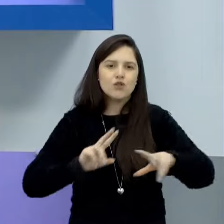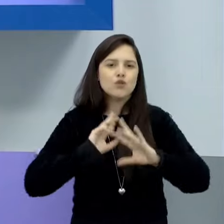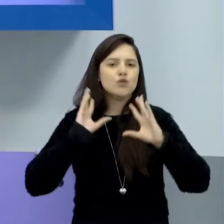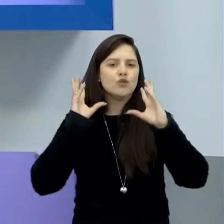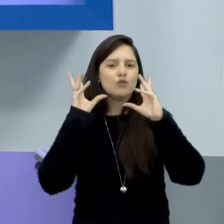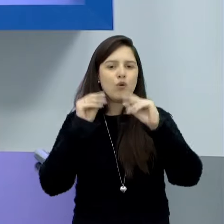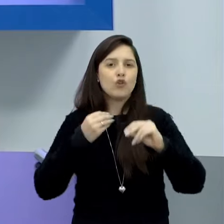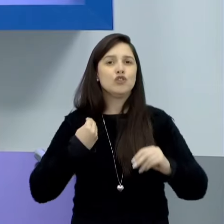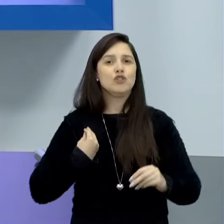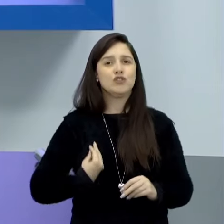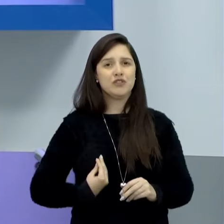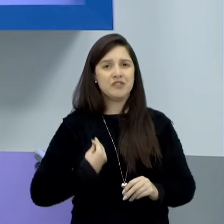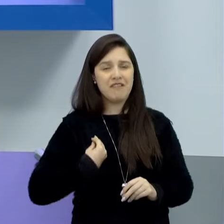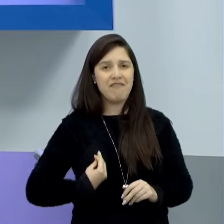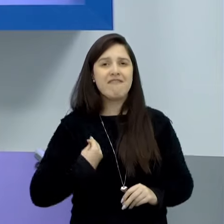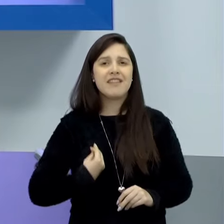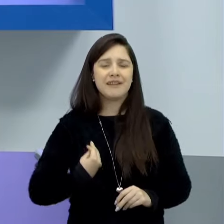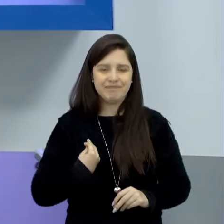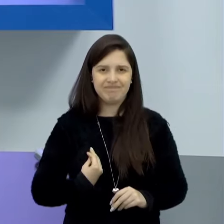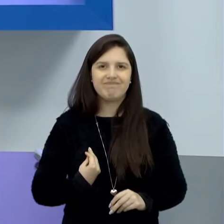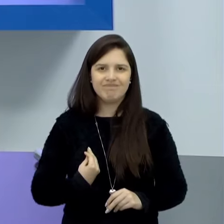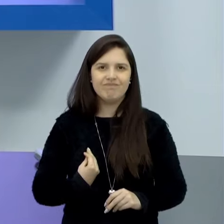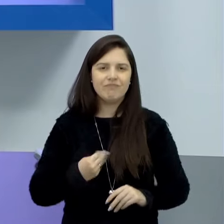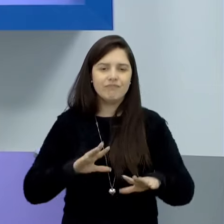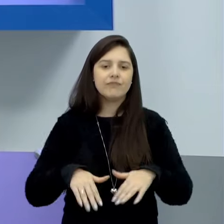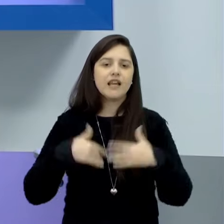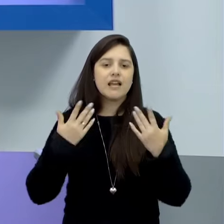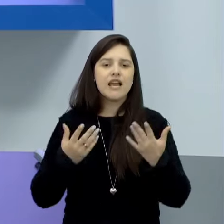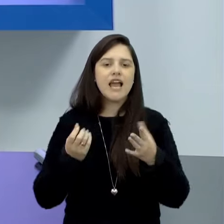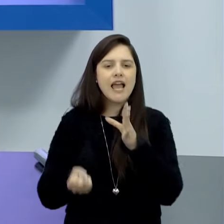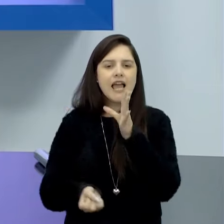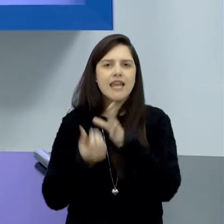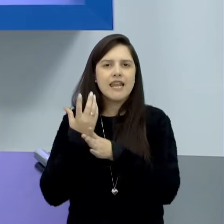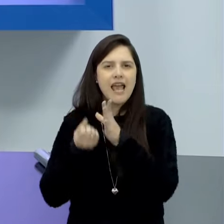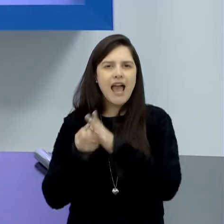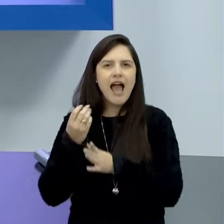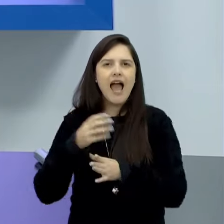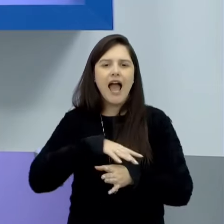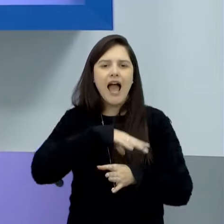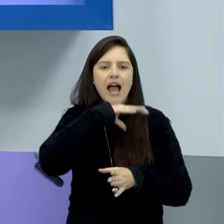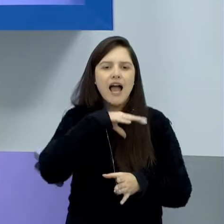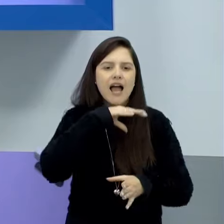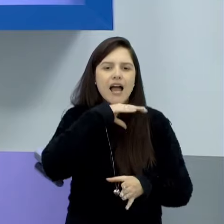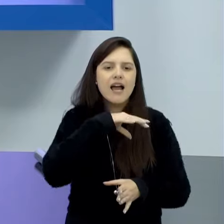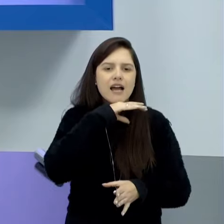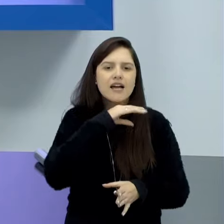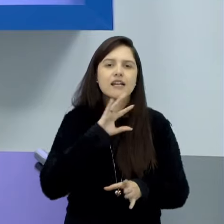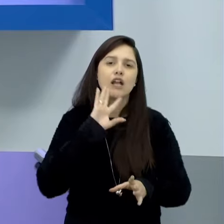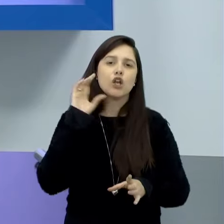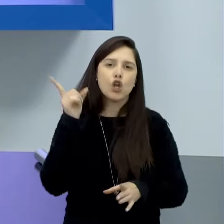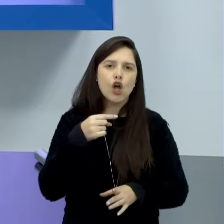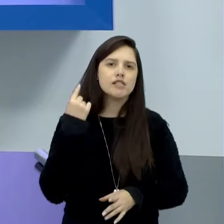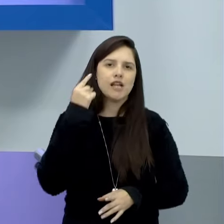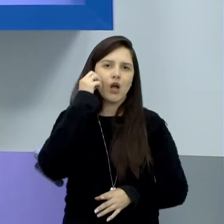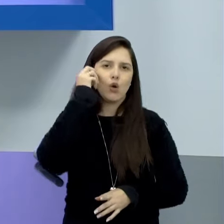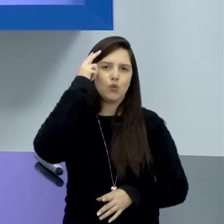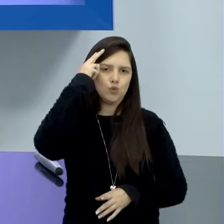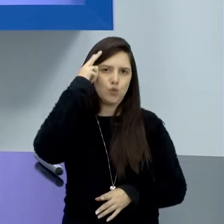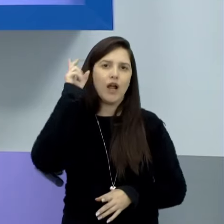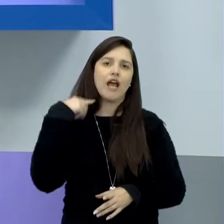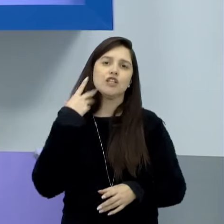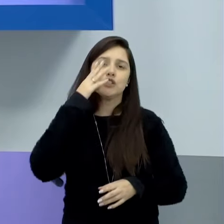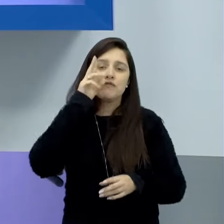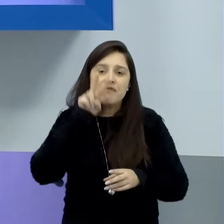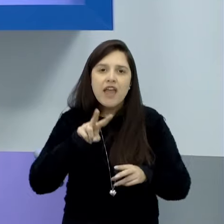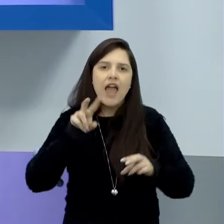modos de vida aí das populações humanas. Então, criar animais é uma coisa da nossa cultura. Então, quando a gente vê essa